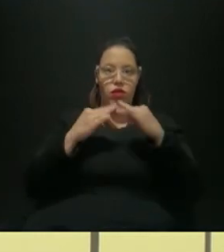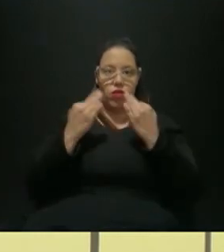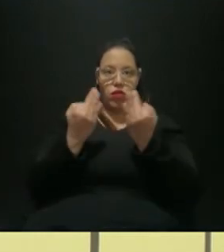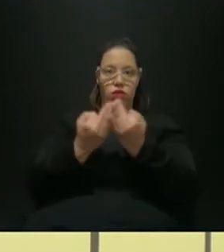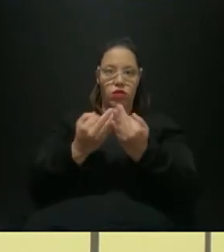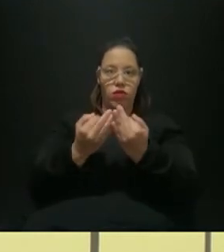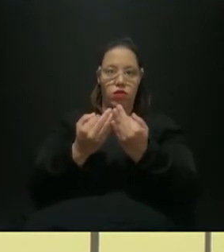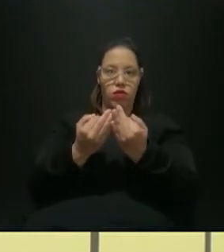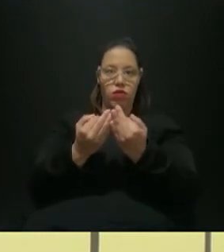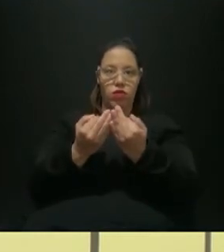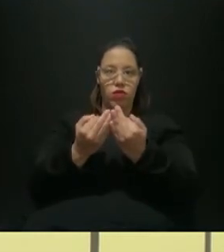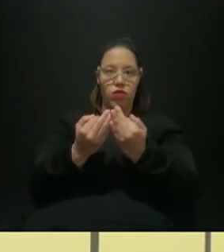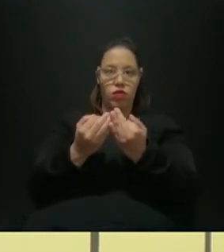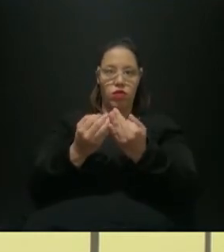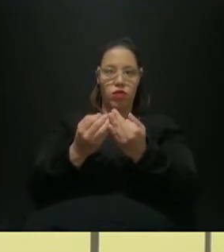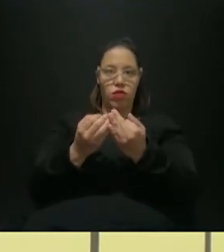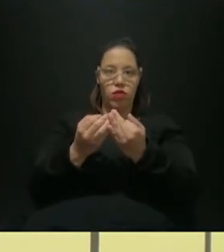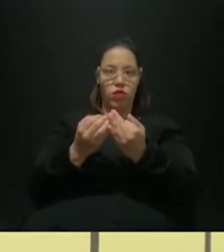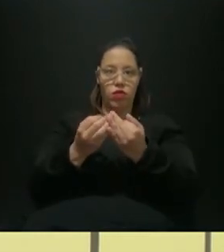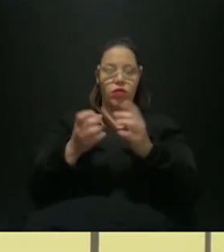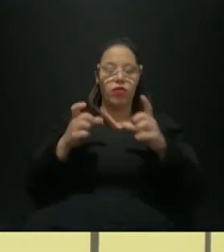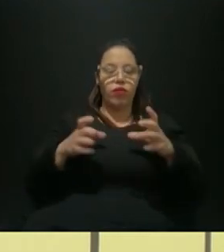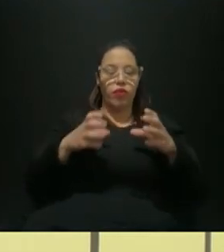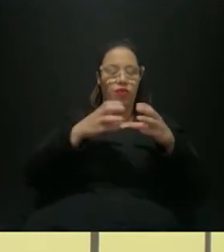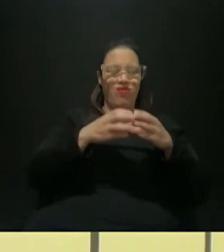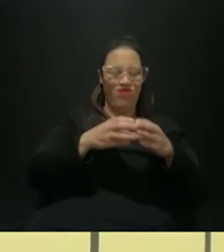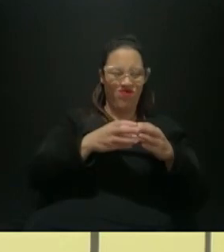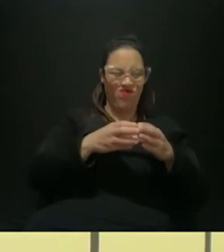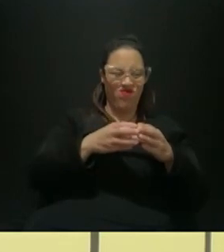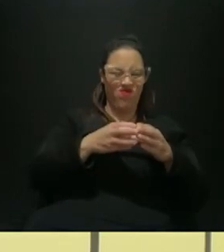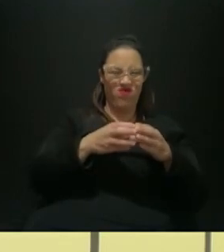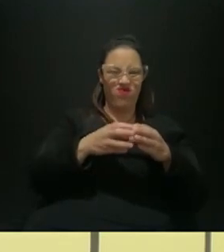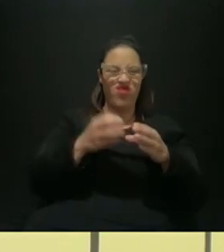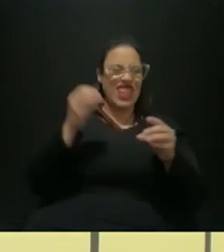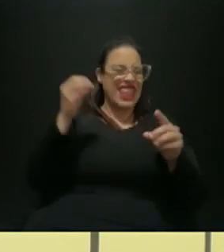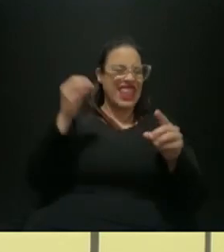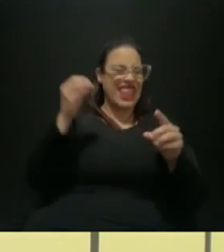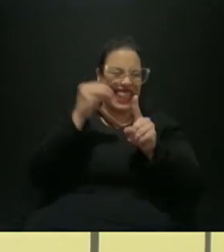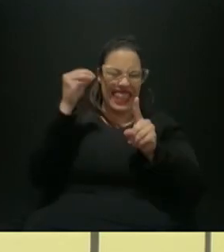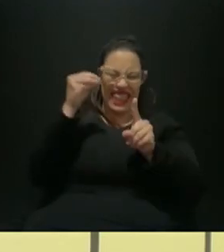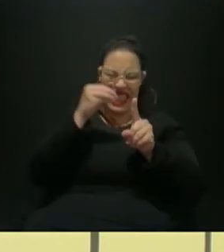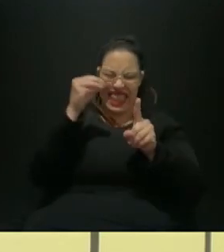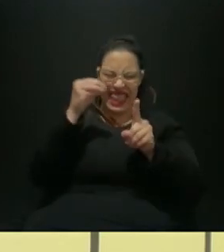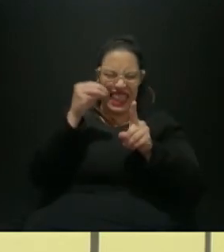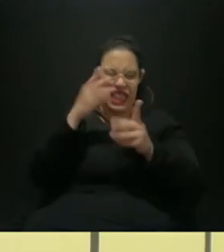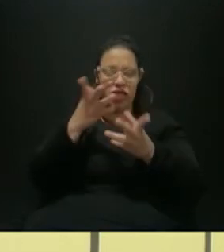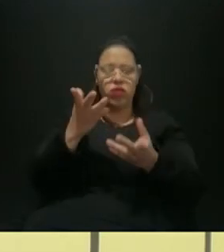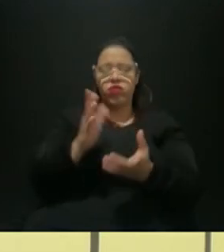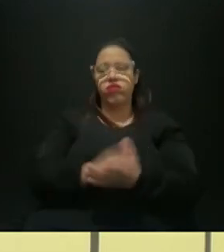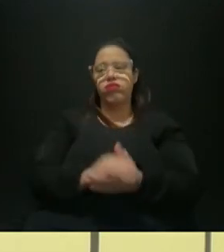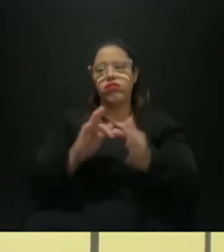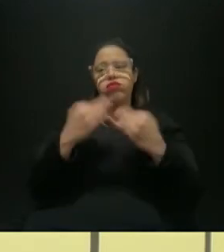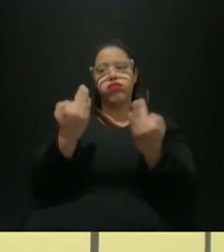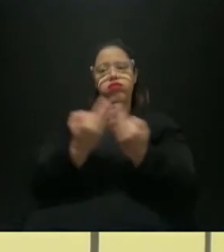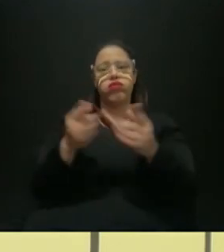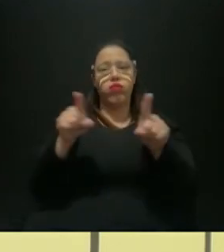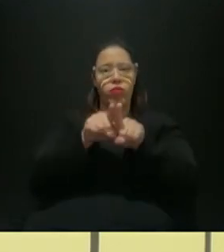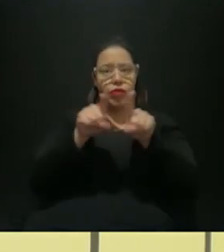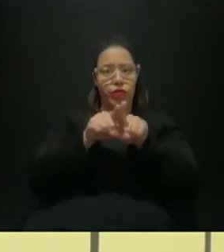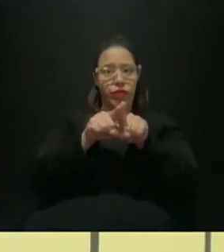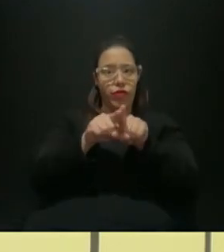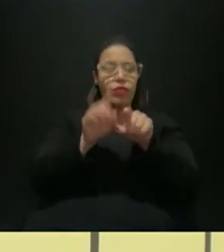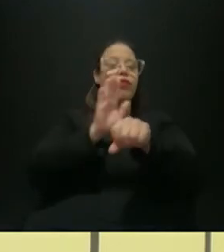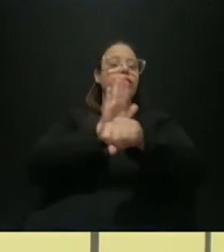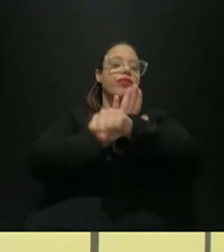de origem dela está num momento de extrema vulnerabilidade. Essa família também precisa ser cuidada, né? Acho que